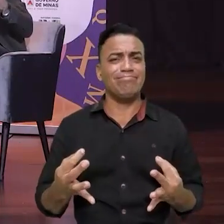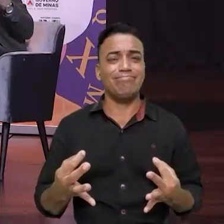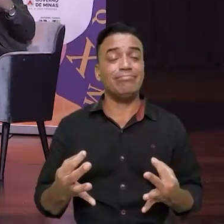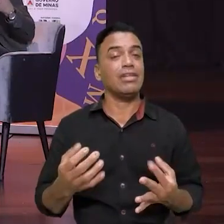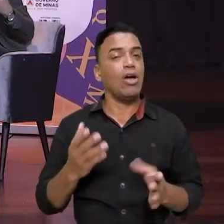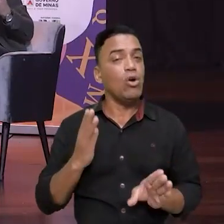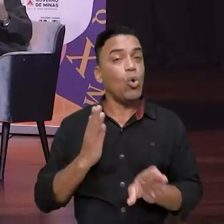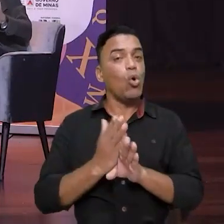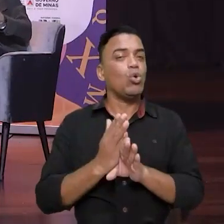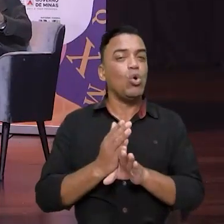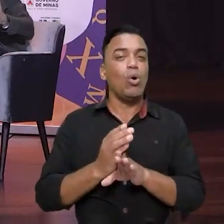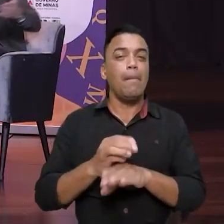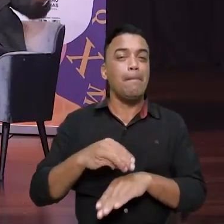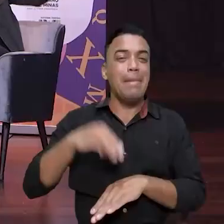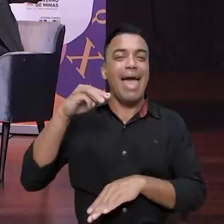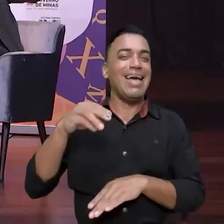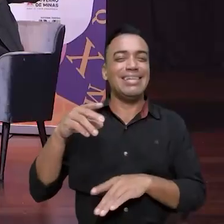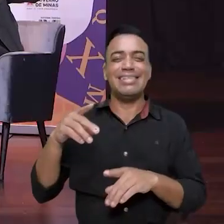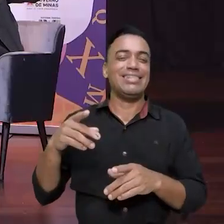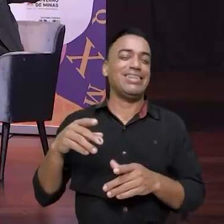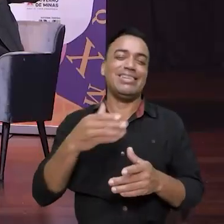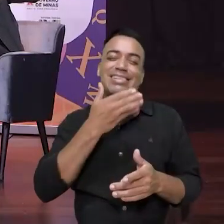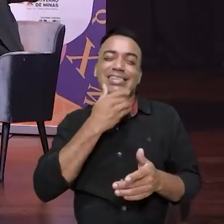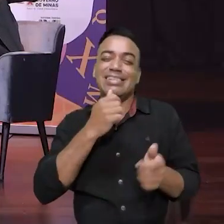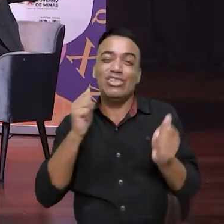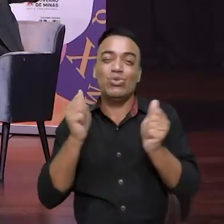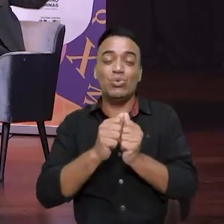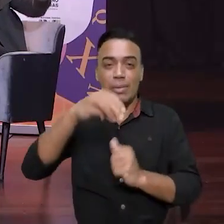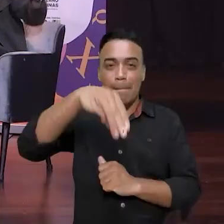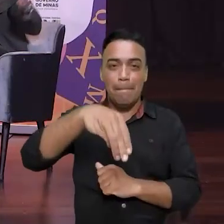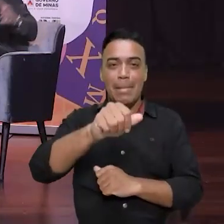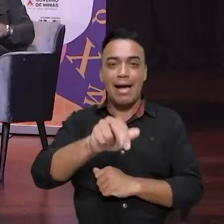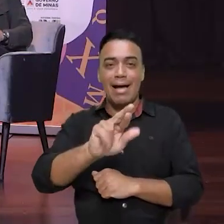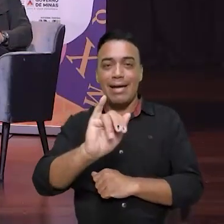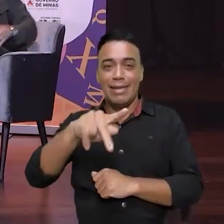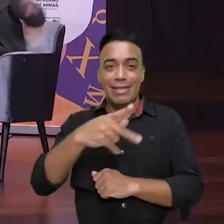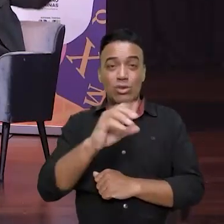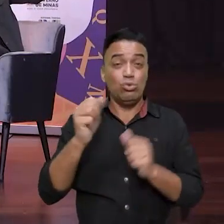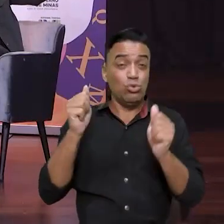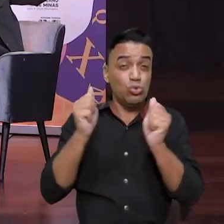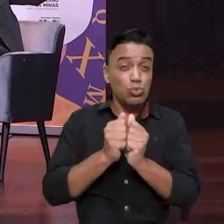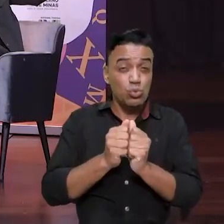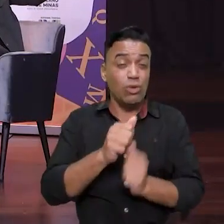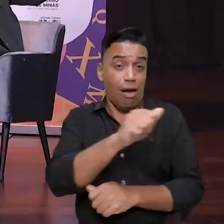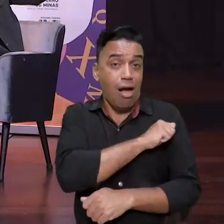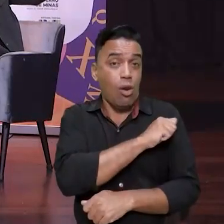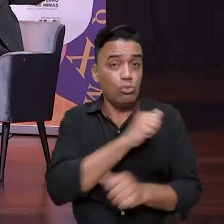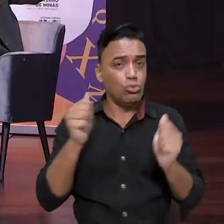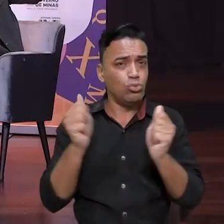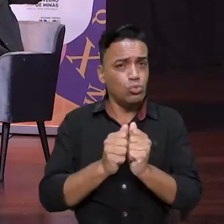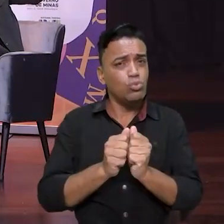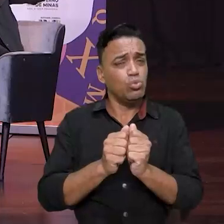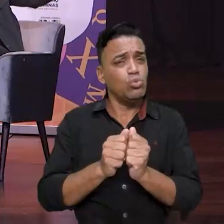gente encontrou um mestre que foi o Stephen Bailey. Marinho estava comigo, né, quando nós fomos estudar Sanford Meisner, fomos alunos juntos.